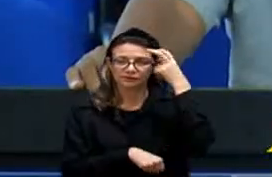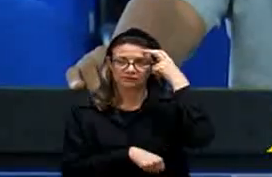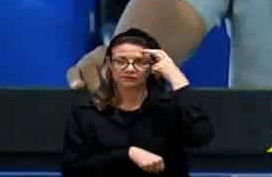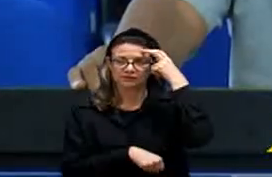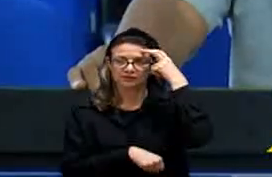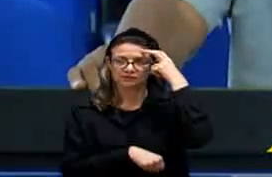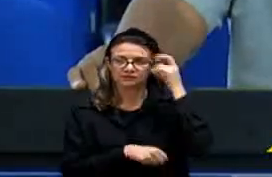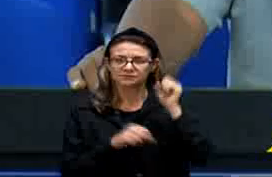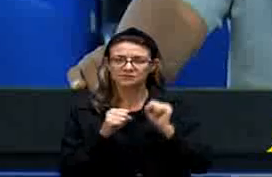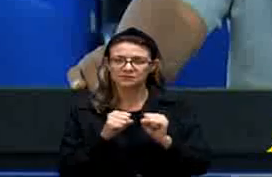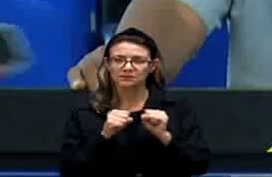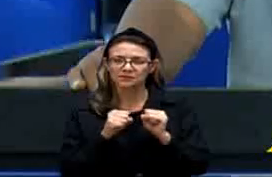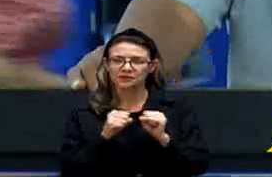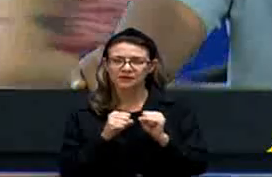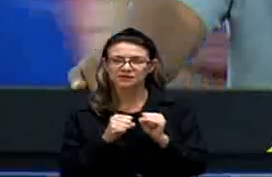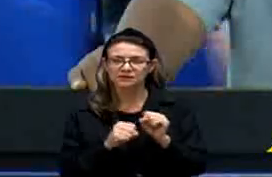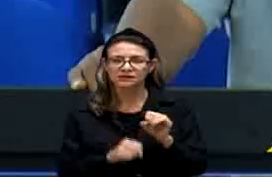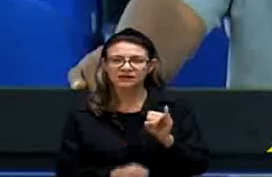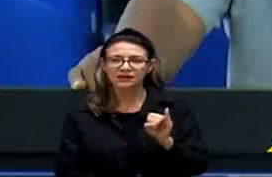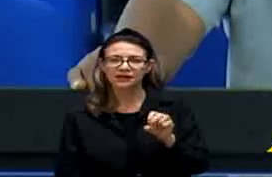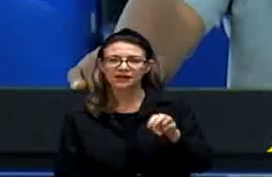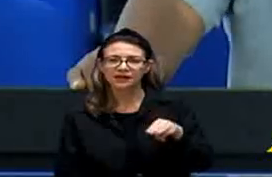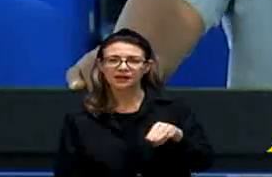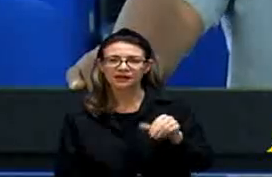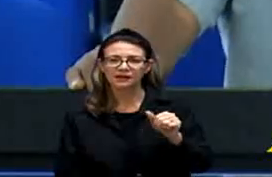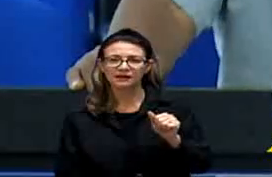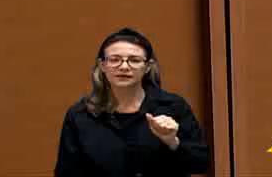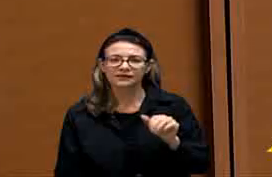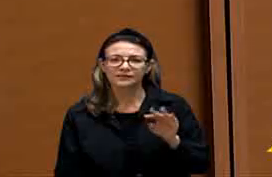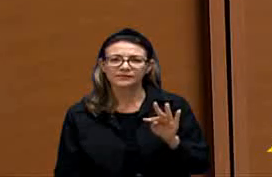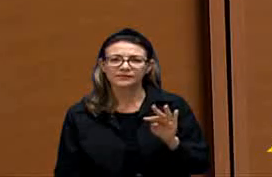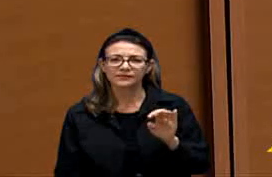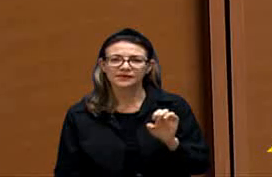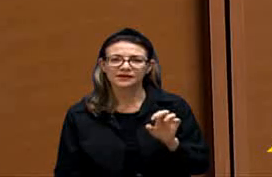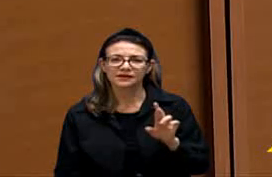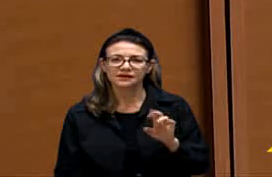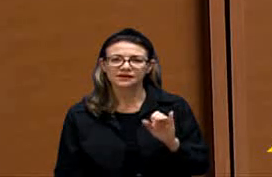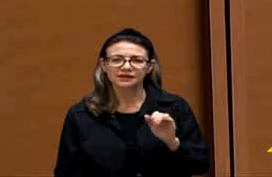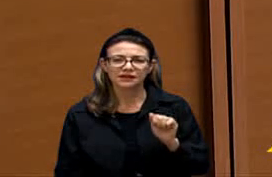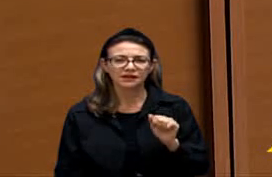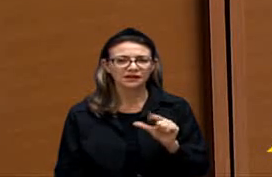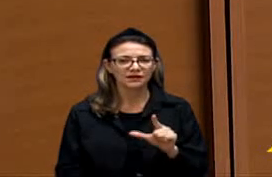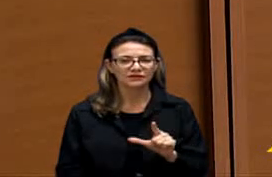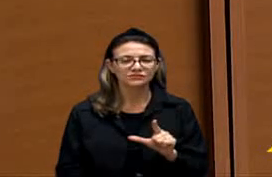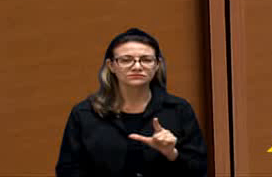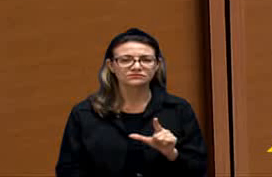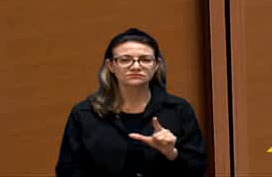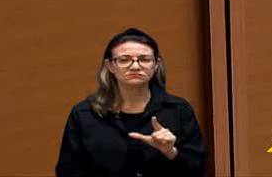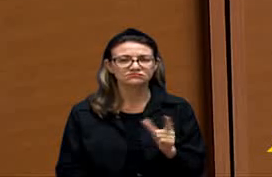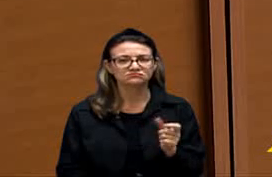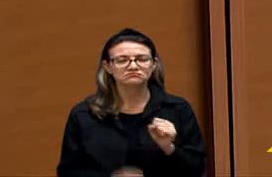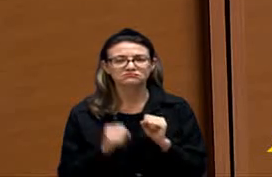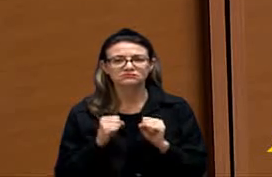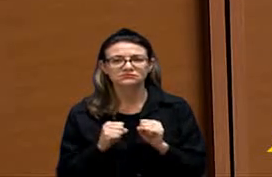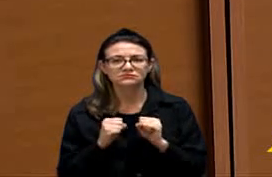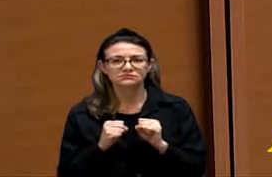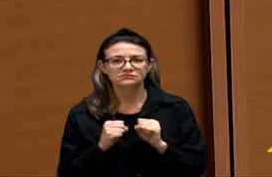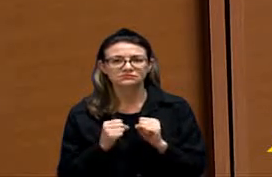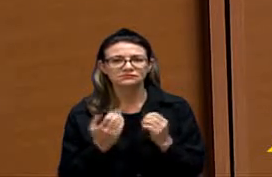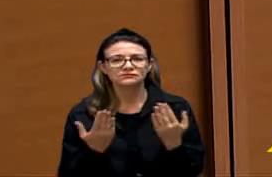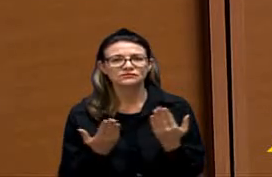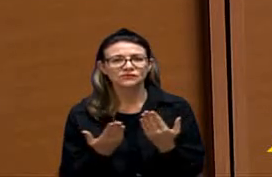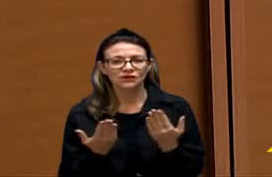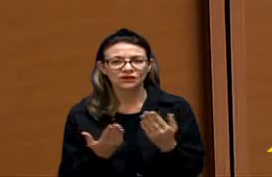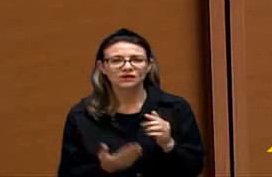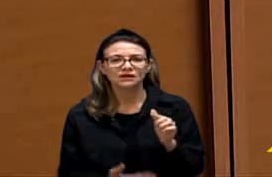ser imaterial senhor presidente hoje a Fundec está sobre Nova Direção